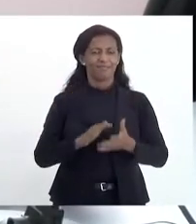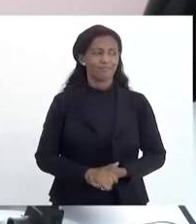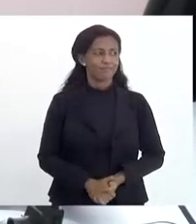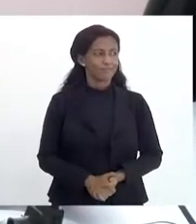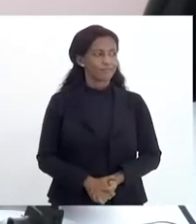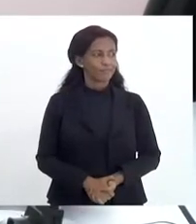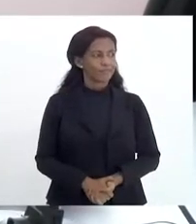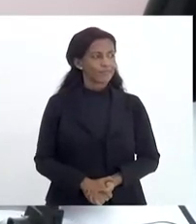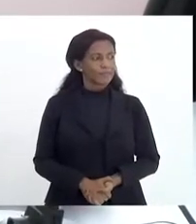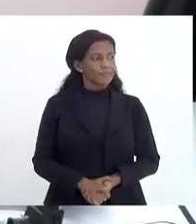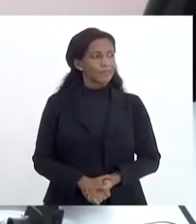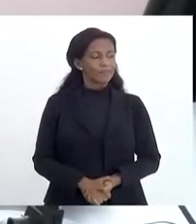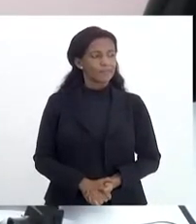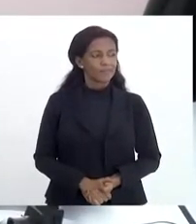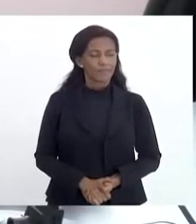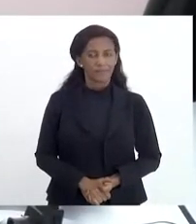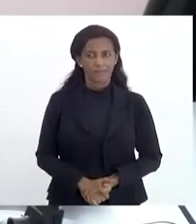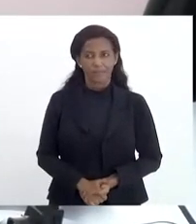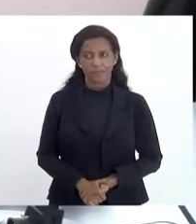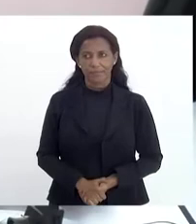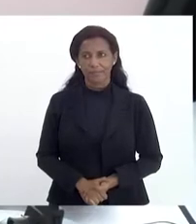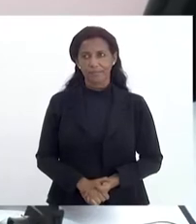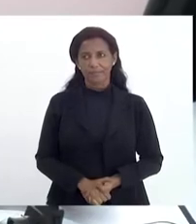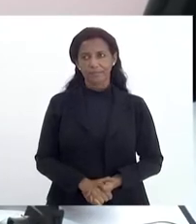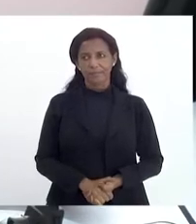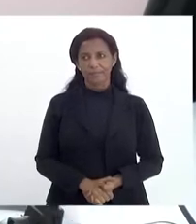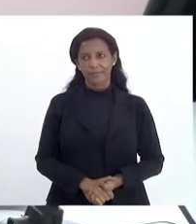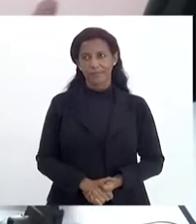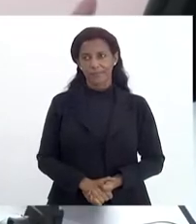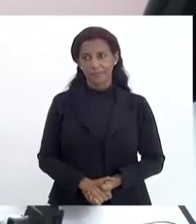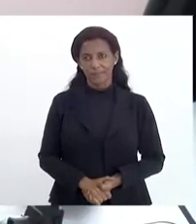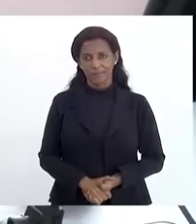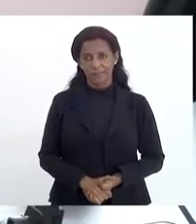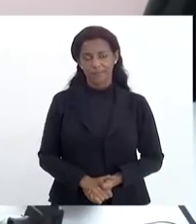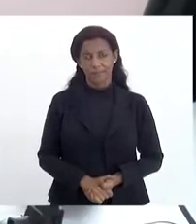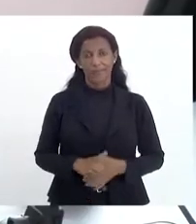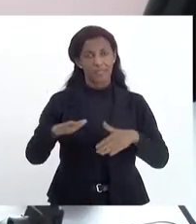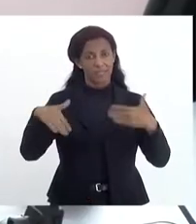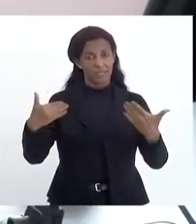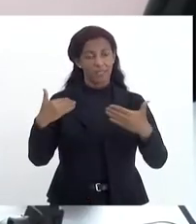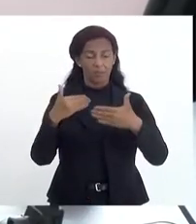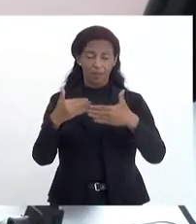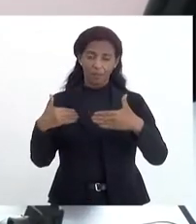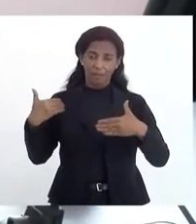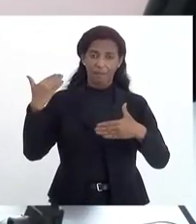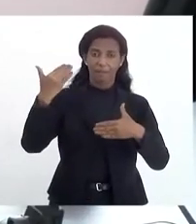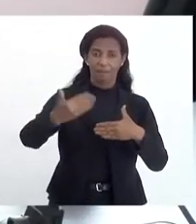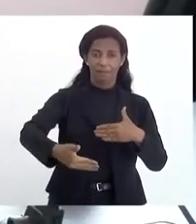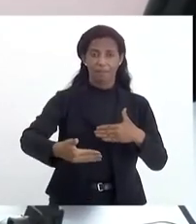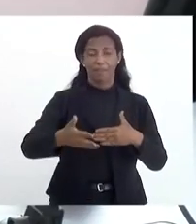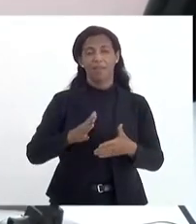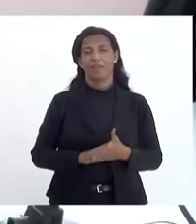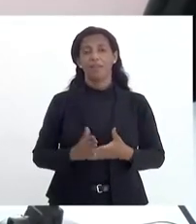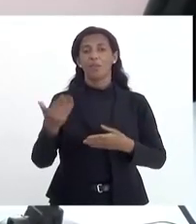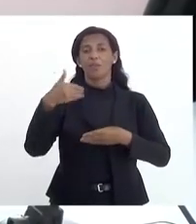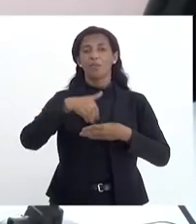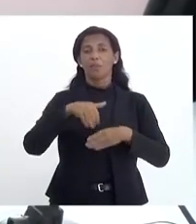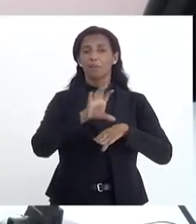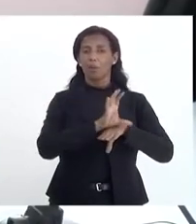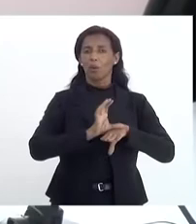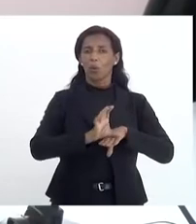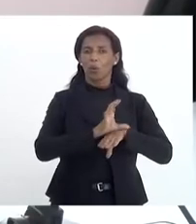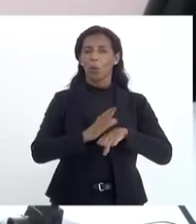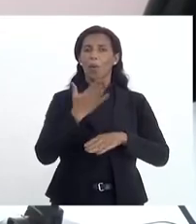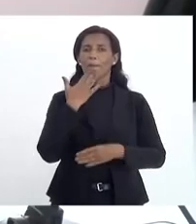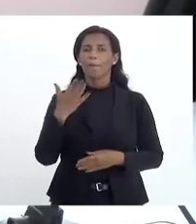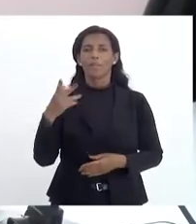Então, portanto, eu quero ir além. Eu quero dar voto pela constitucional. Quero pedir a Vossa Excelência,